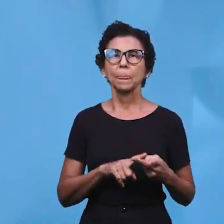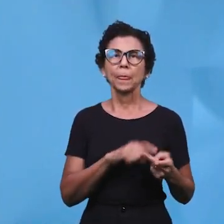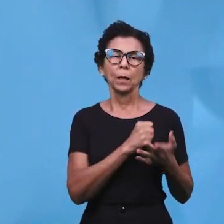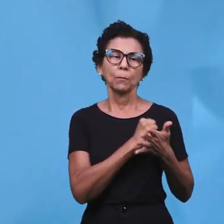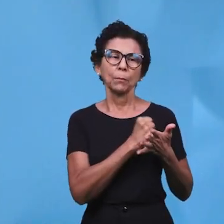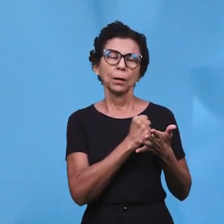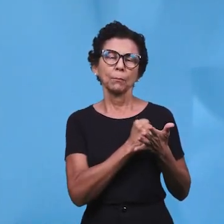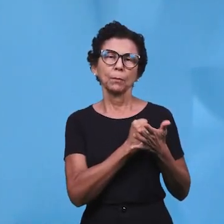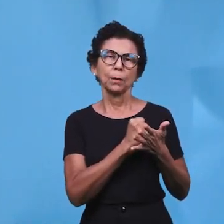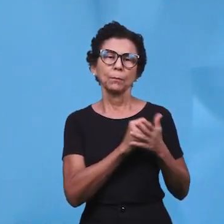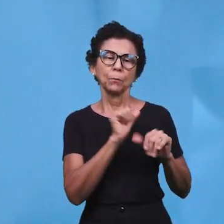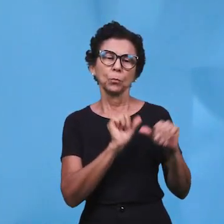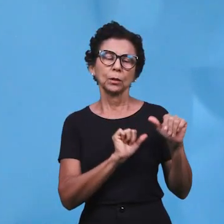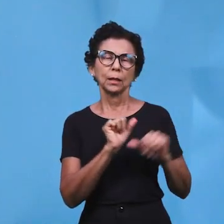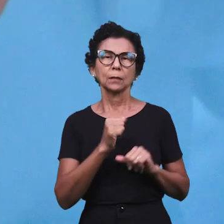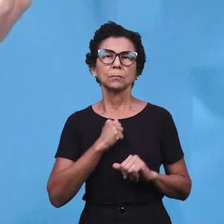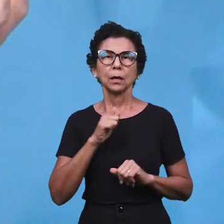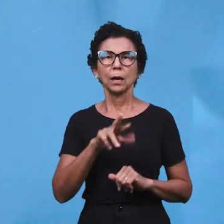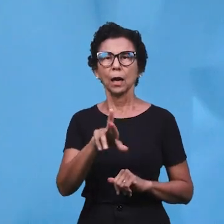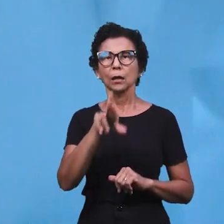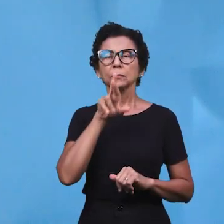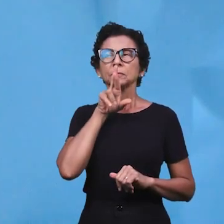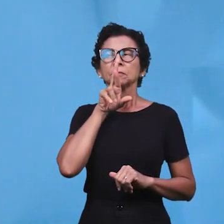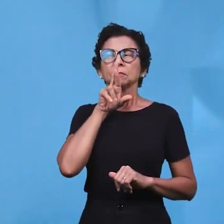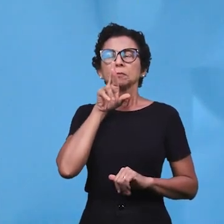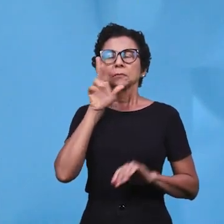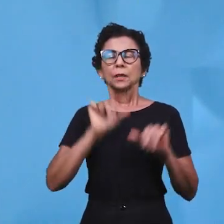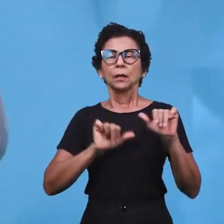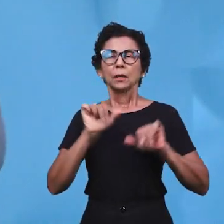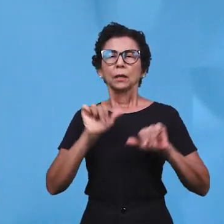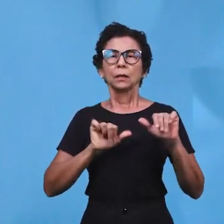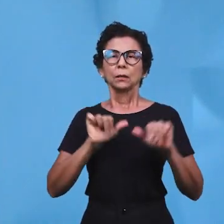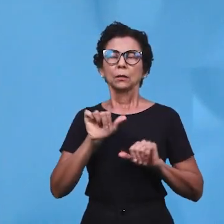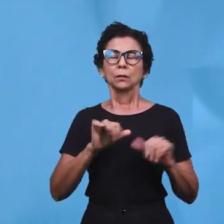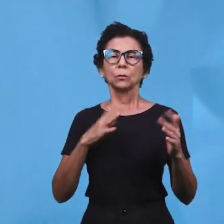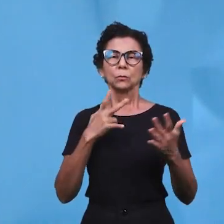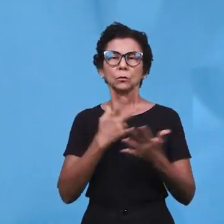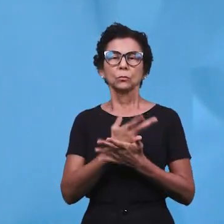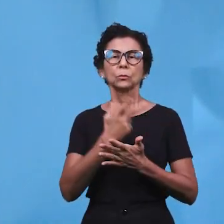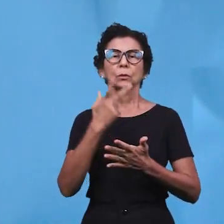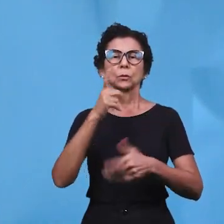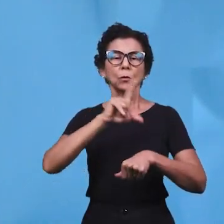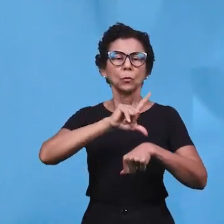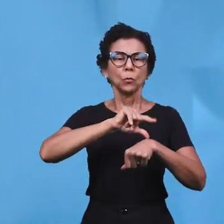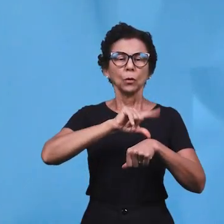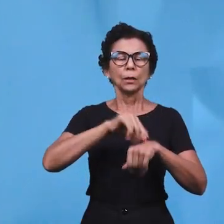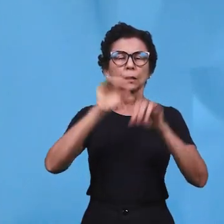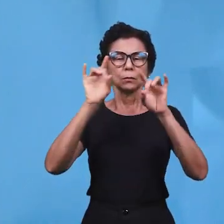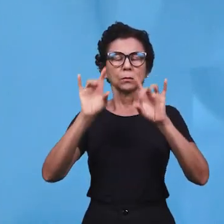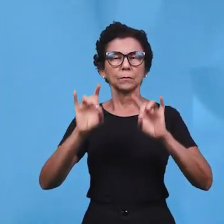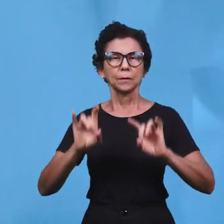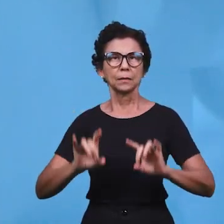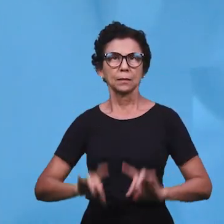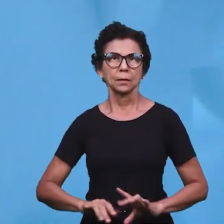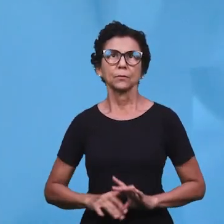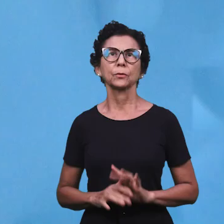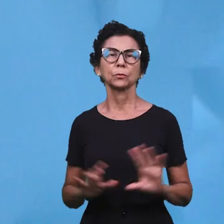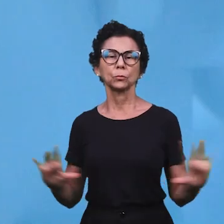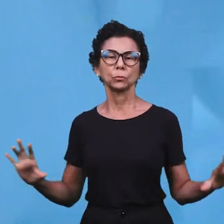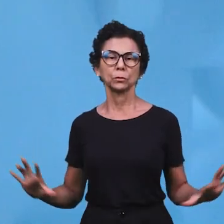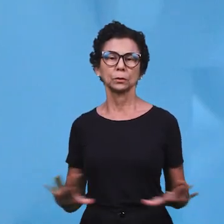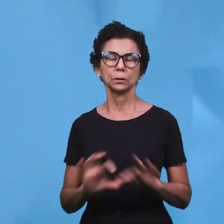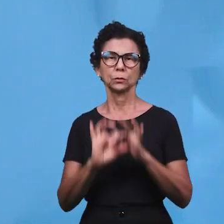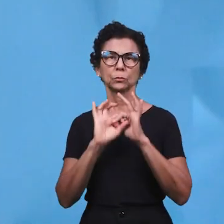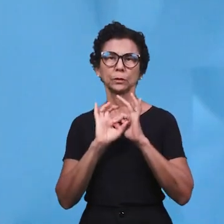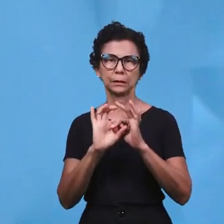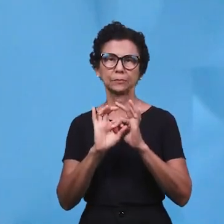frequência cardíaca alterar, para a frequência respiratória também alterar. Então, tudo ocorre com um horário específico, né,